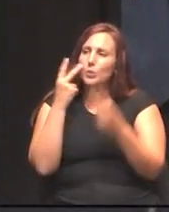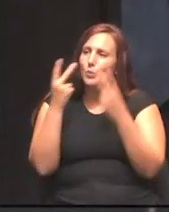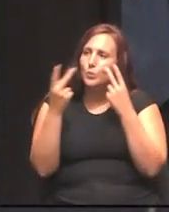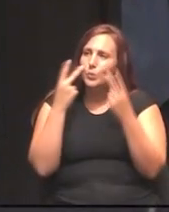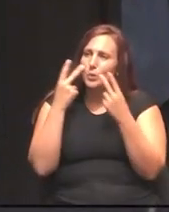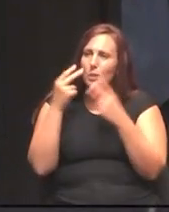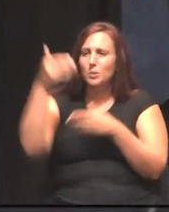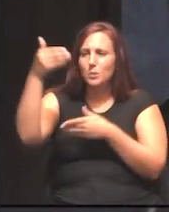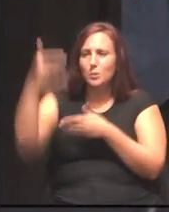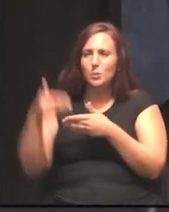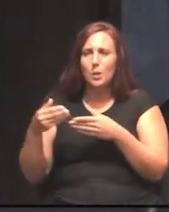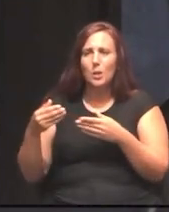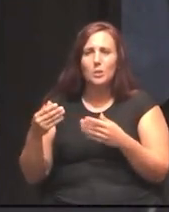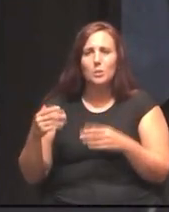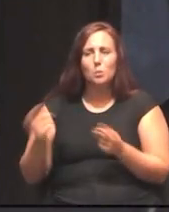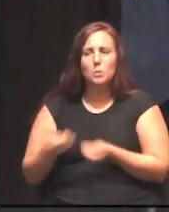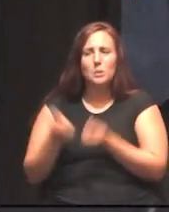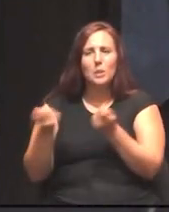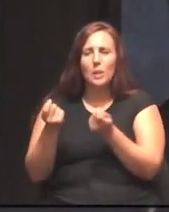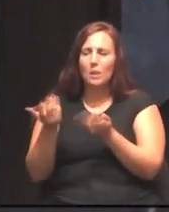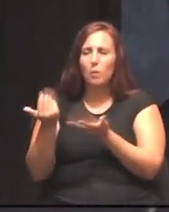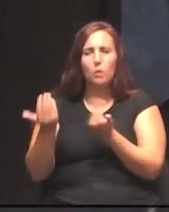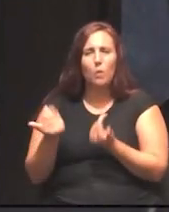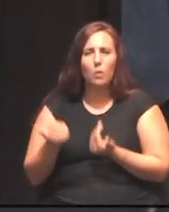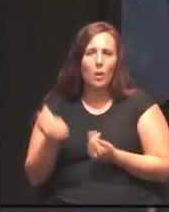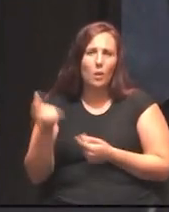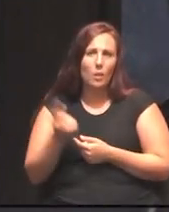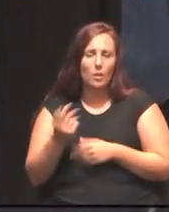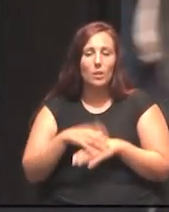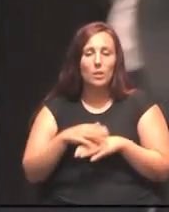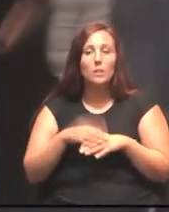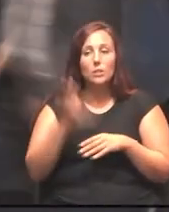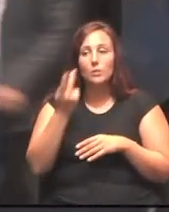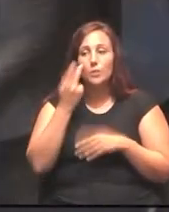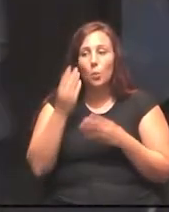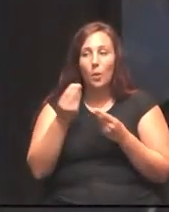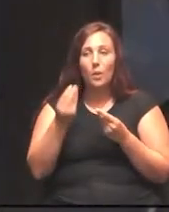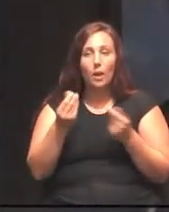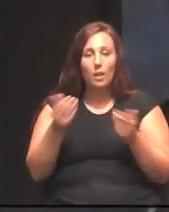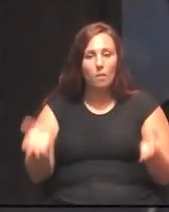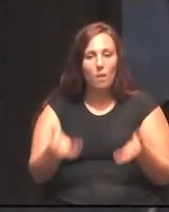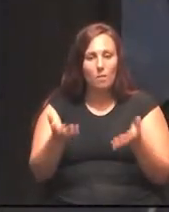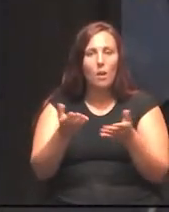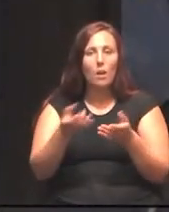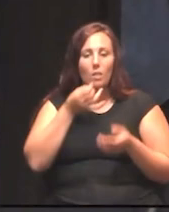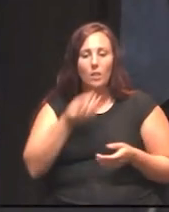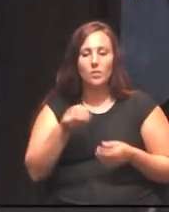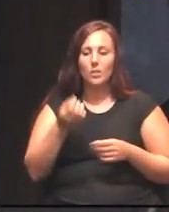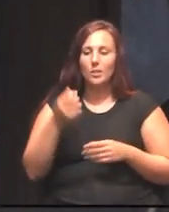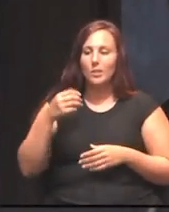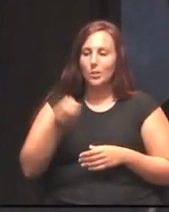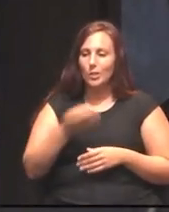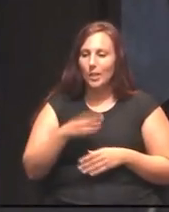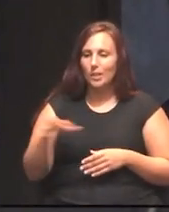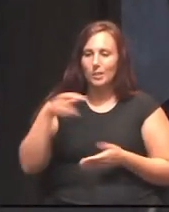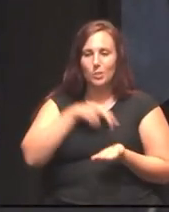caso de painéis publicitários inúteis. E isto vai promover a qualidade de vida na cidade, vai permitir que as crianças consigam andar na